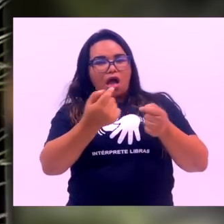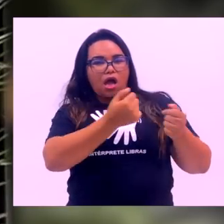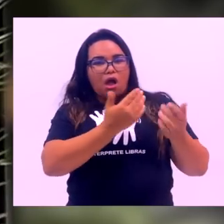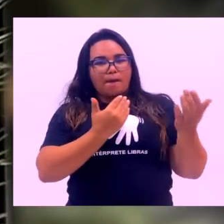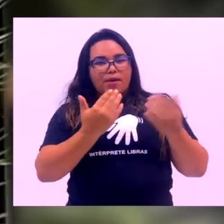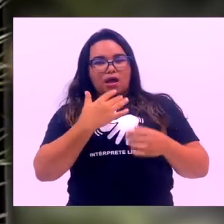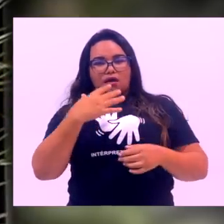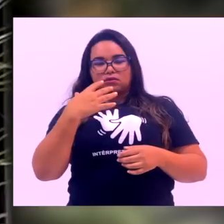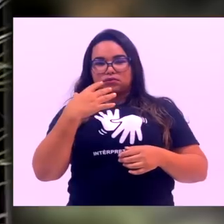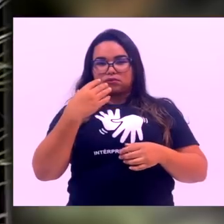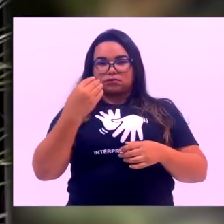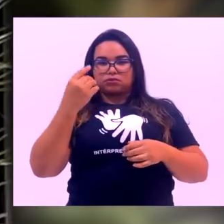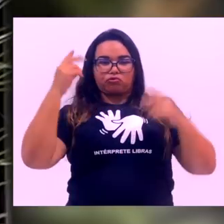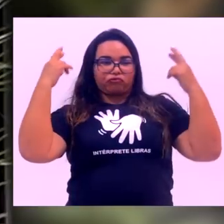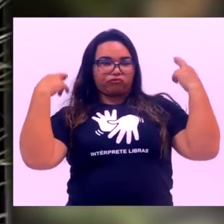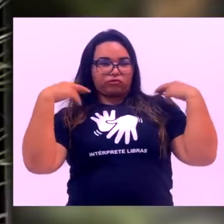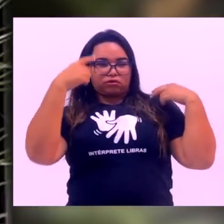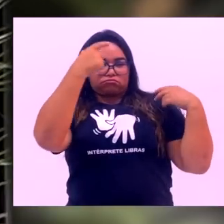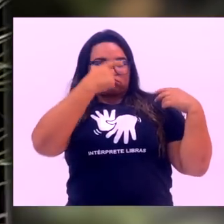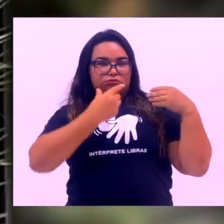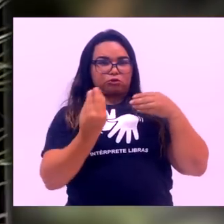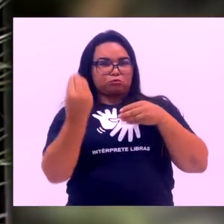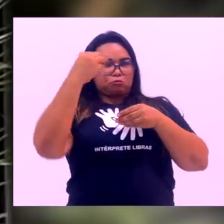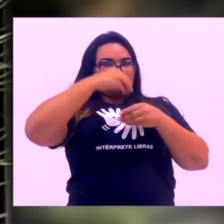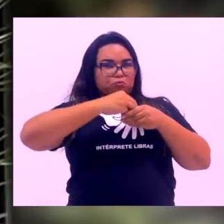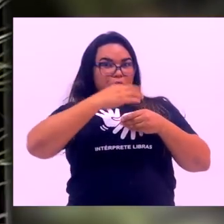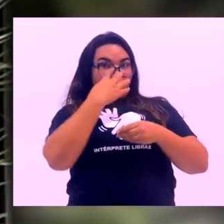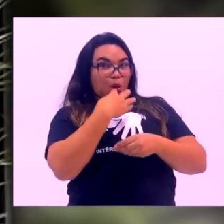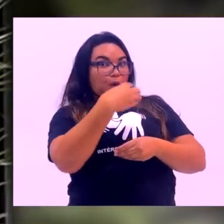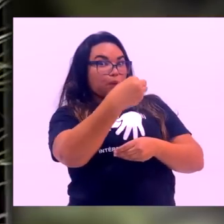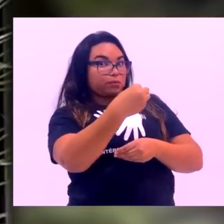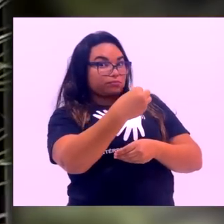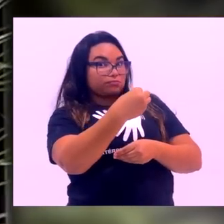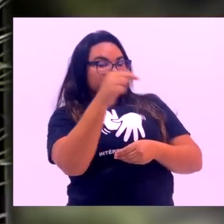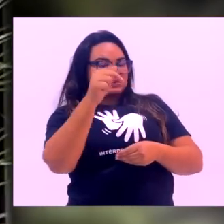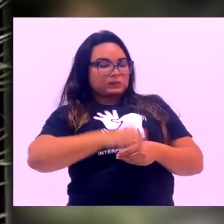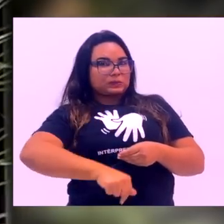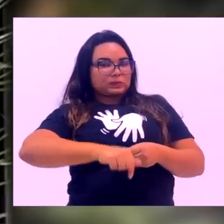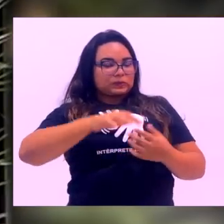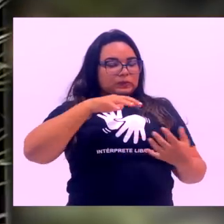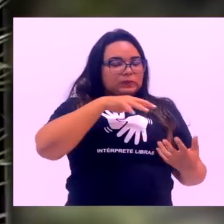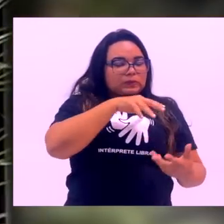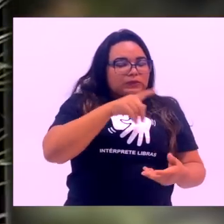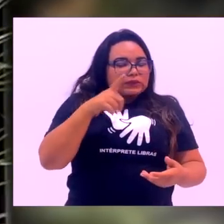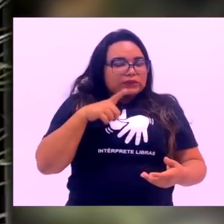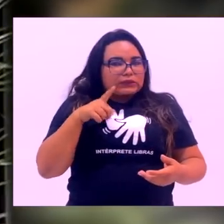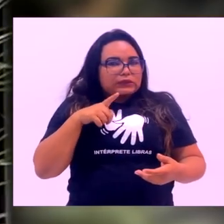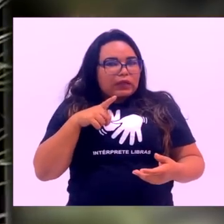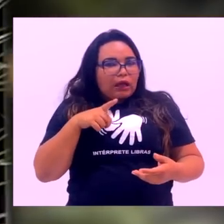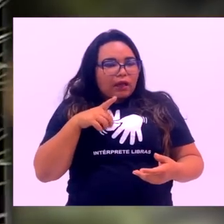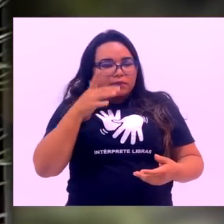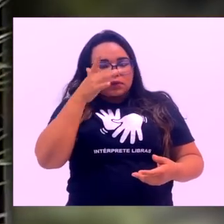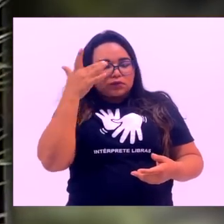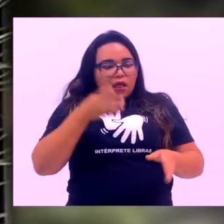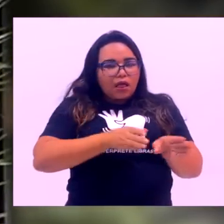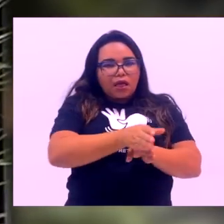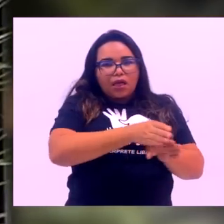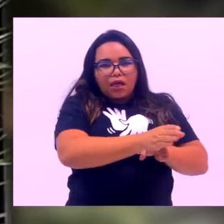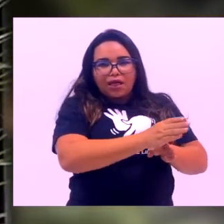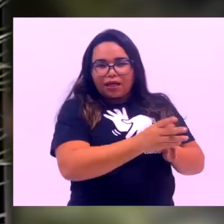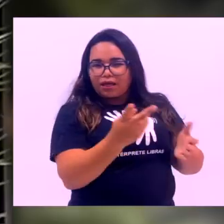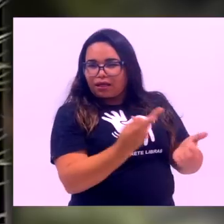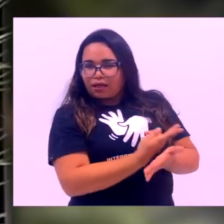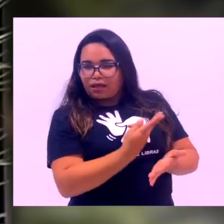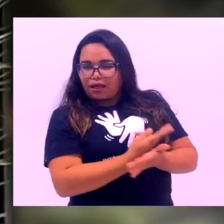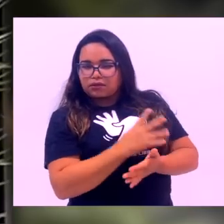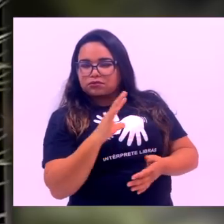de Deus? Será que o mundo está sendo conduzido por um caminho obscuro, pensando fielmente que